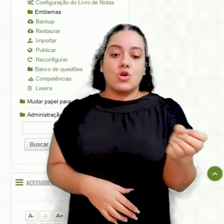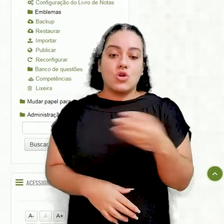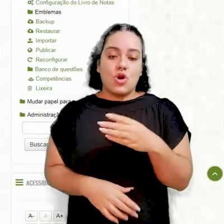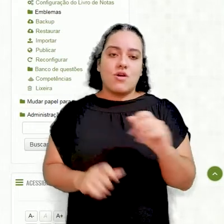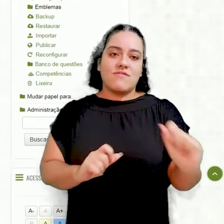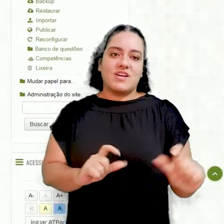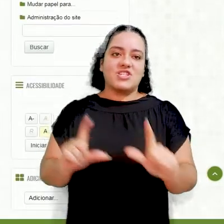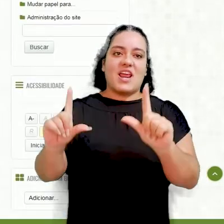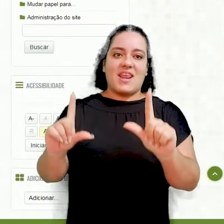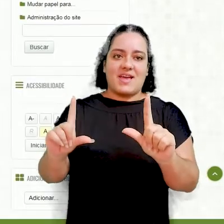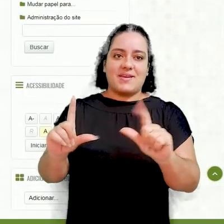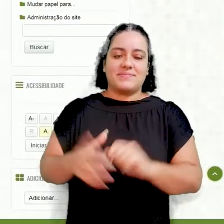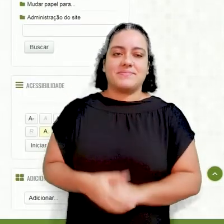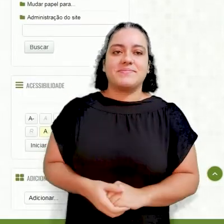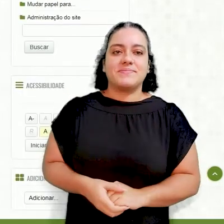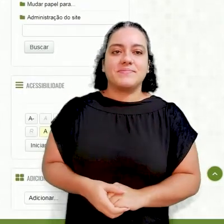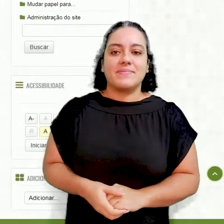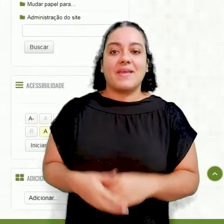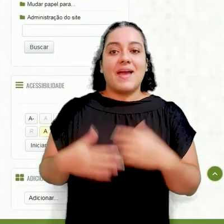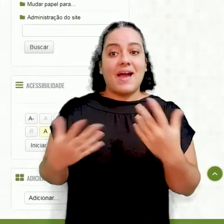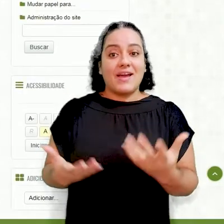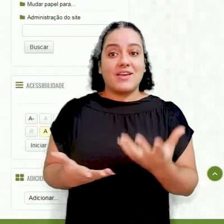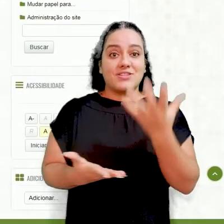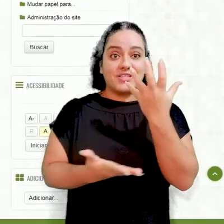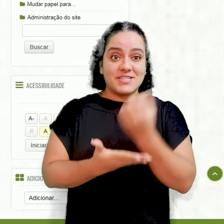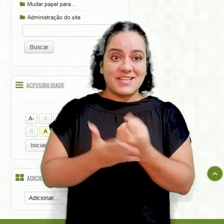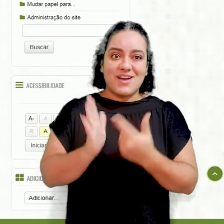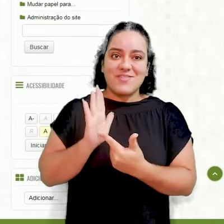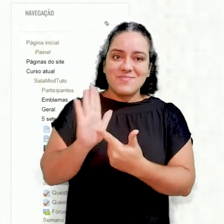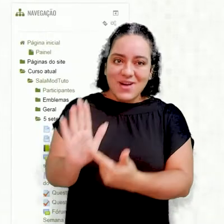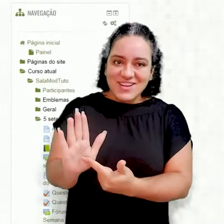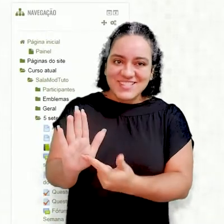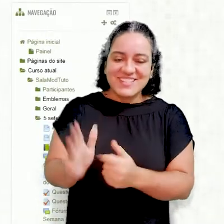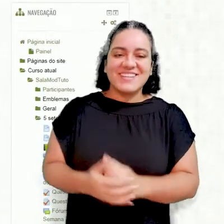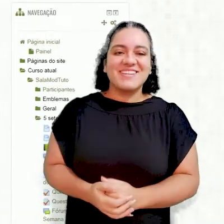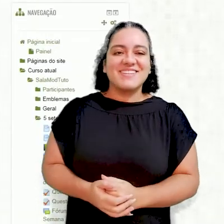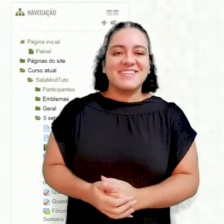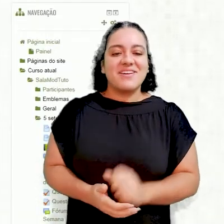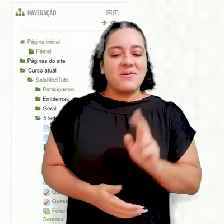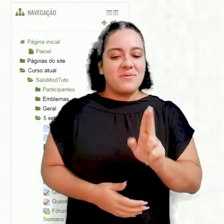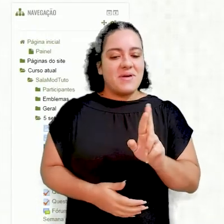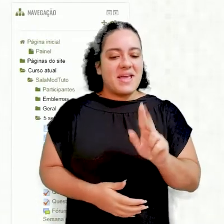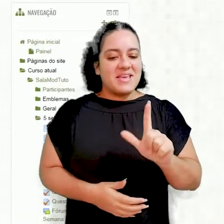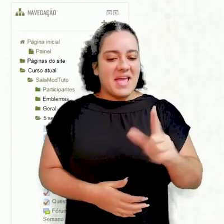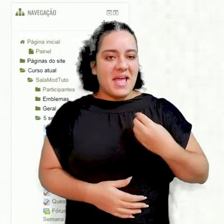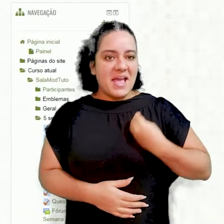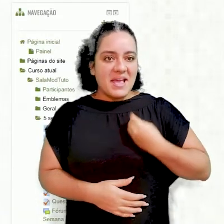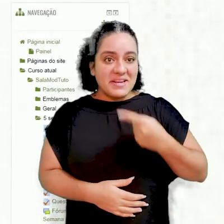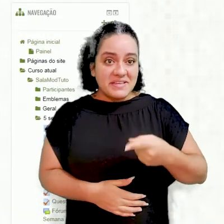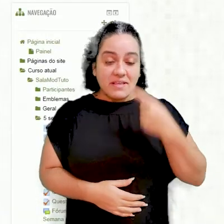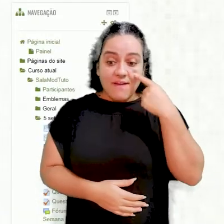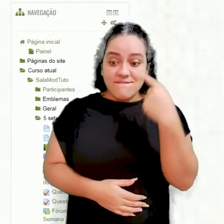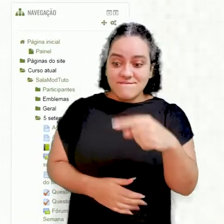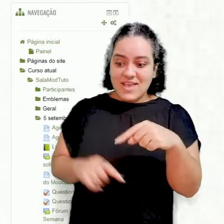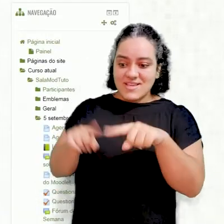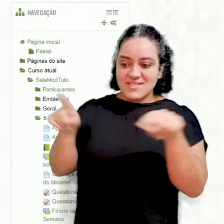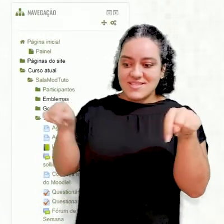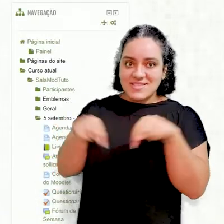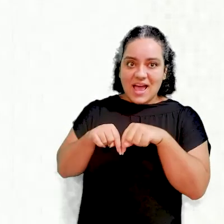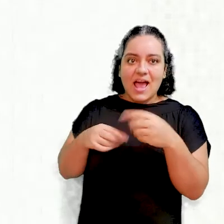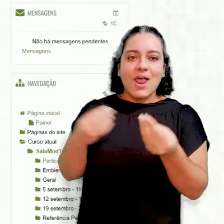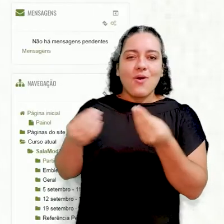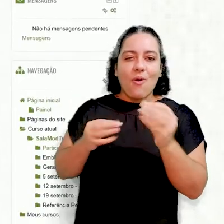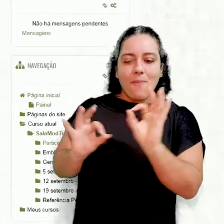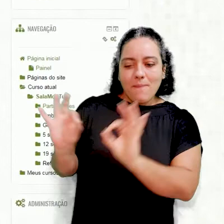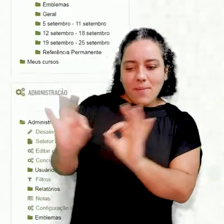janela. Assim, a gente salva e mostra. A URL tá aqui. Se você olhar na sala como